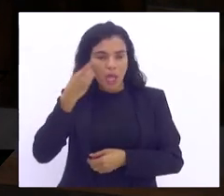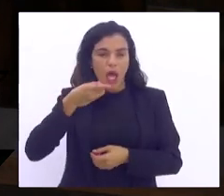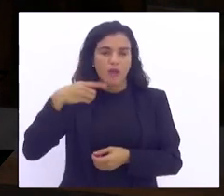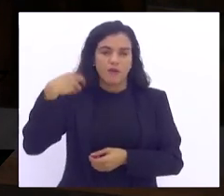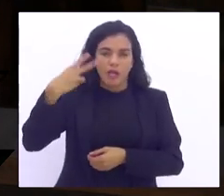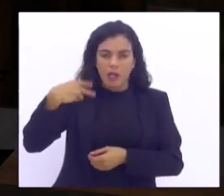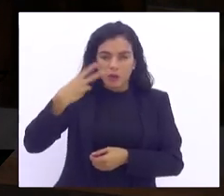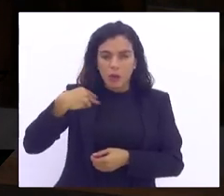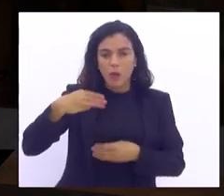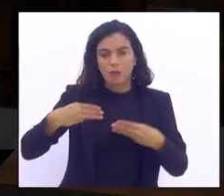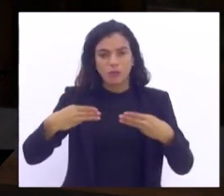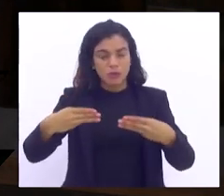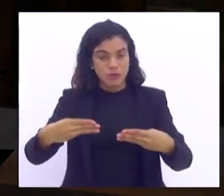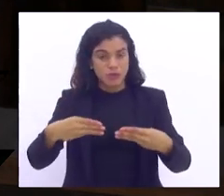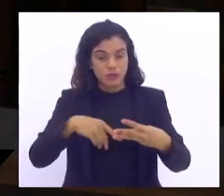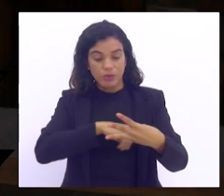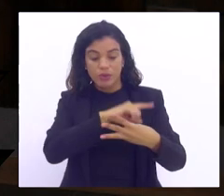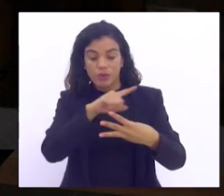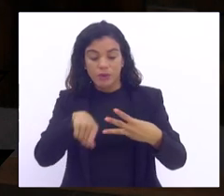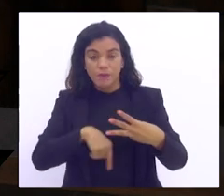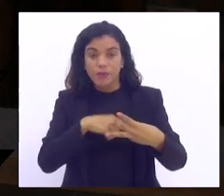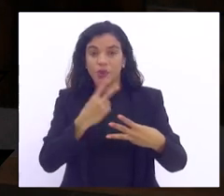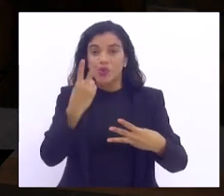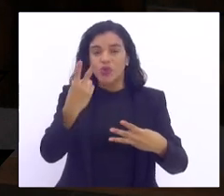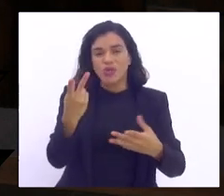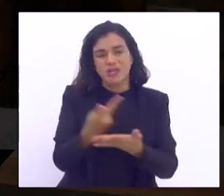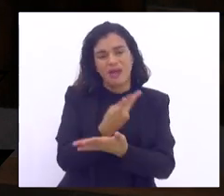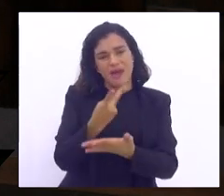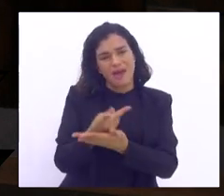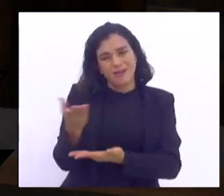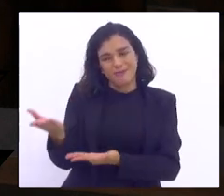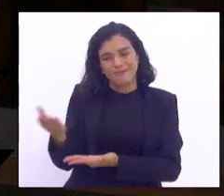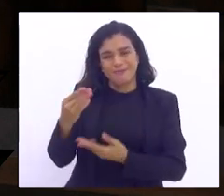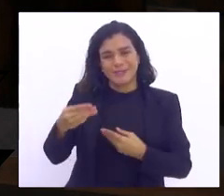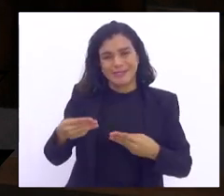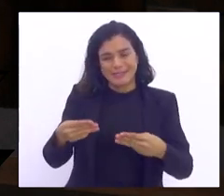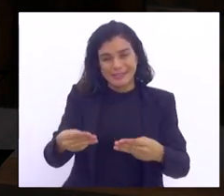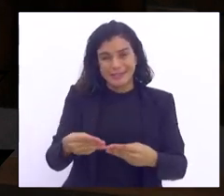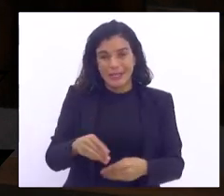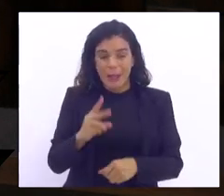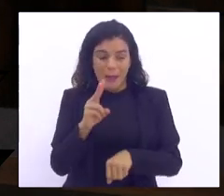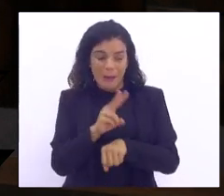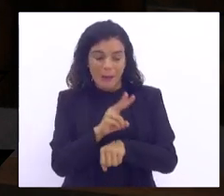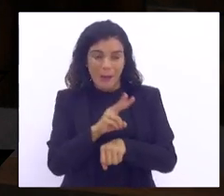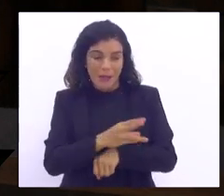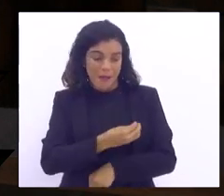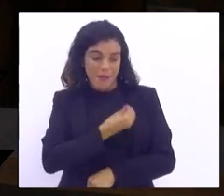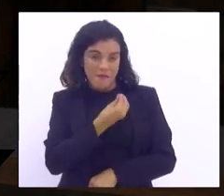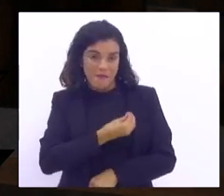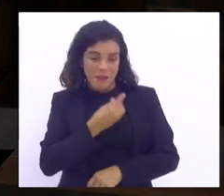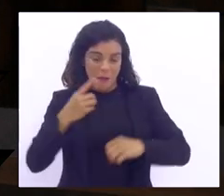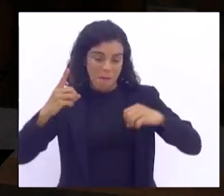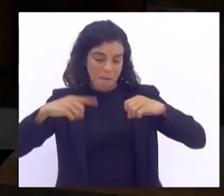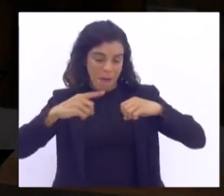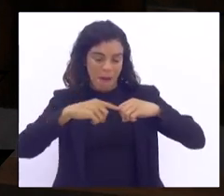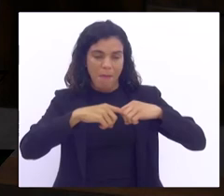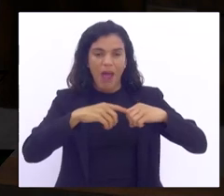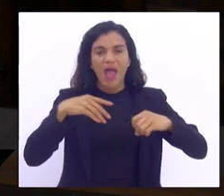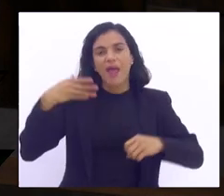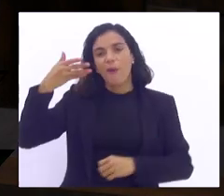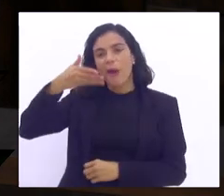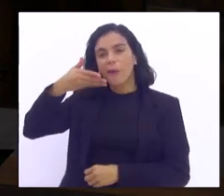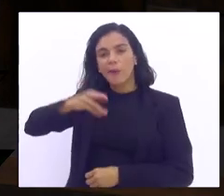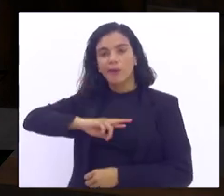ministros. Aqui são dois erros do ministro. Primeiro, de que a proteção da vida desde a concepção é um argumento religioso. Não